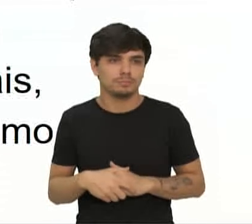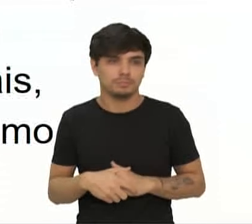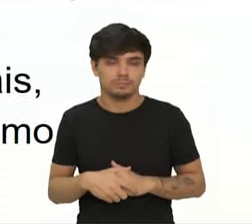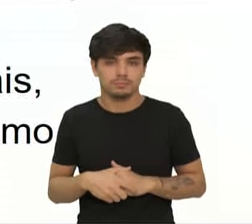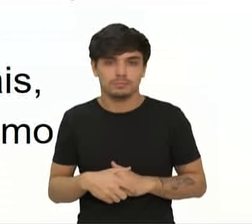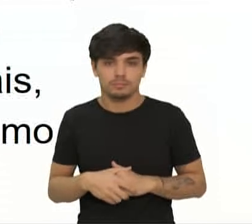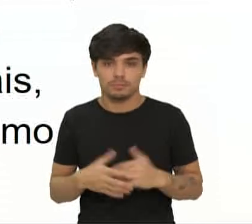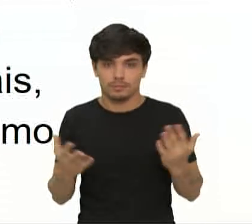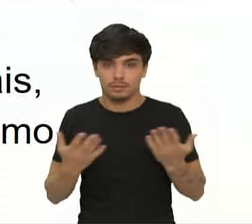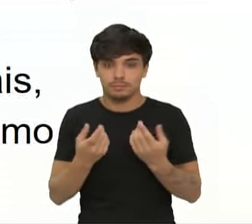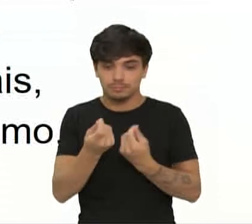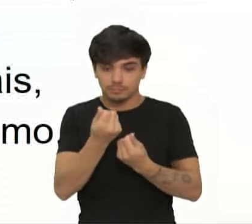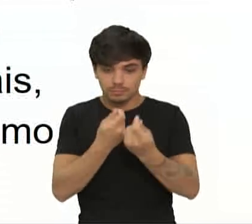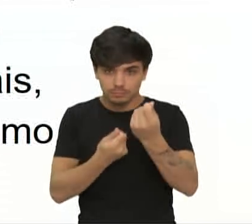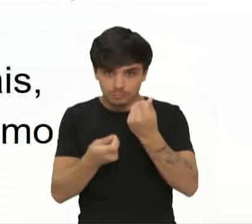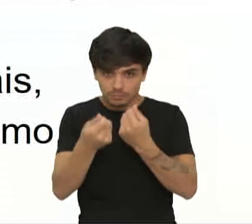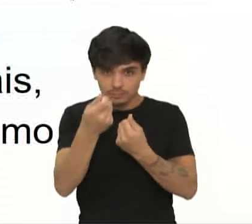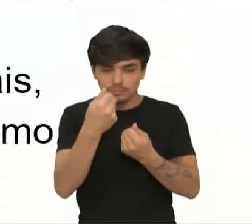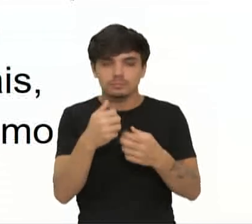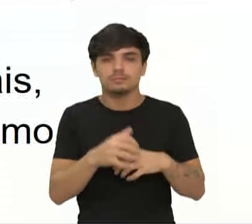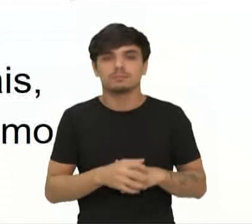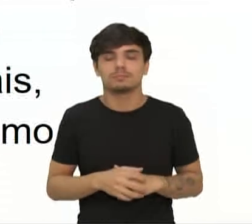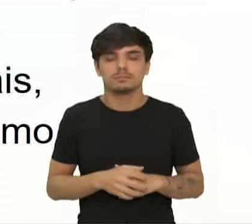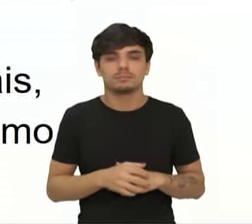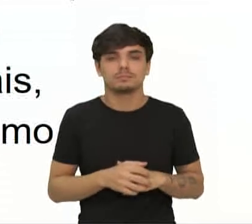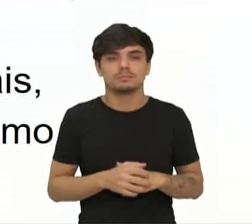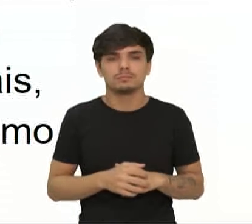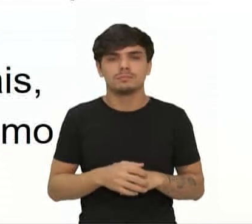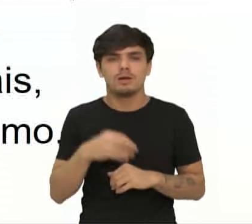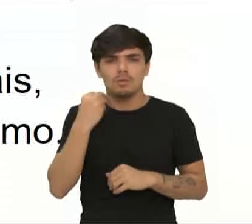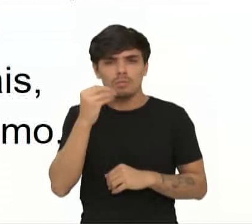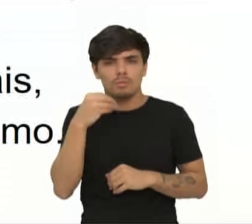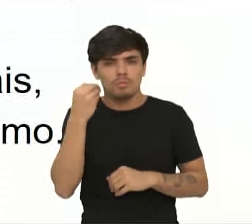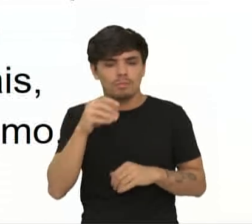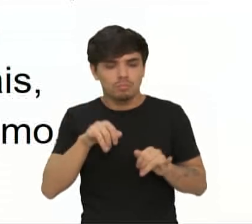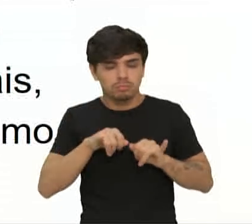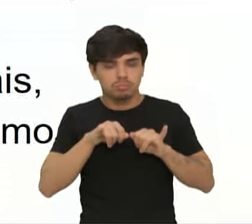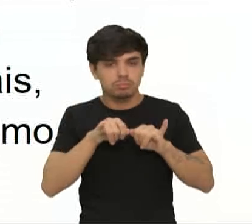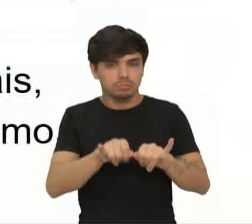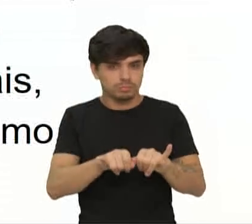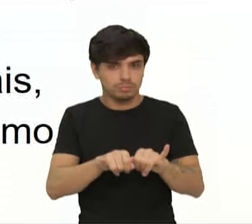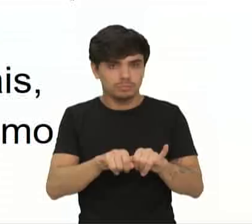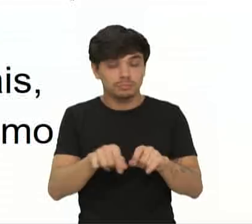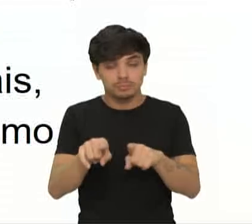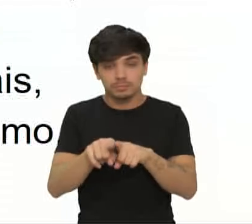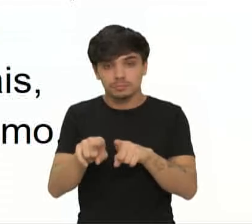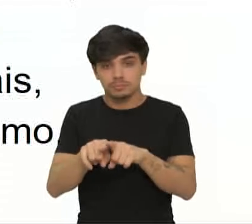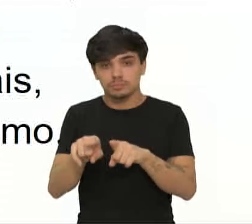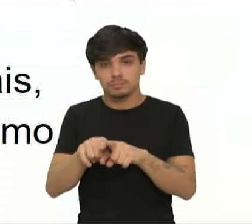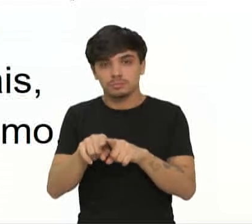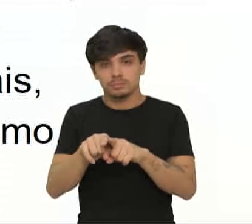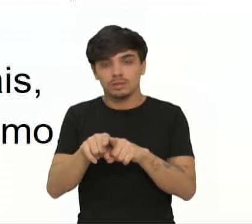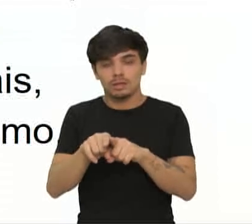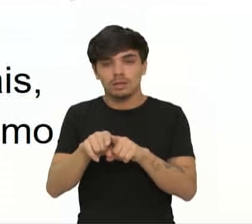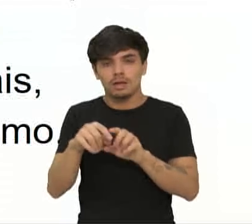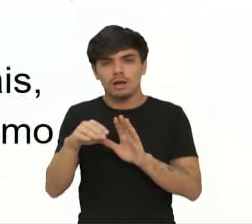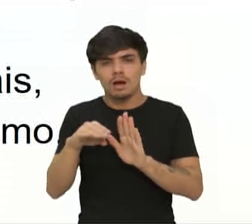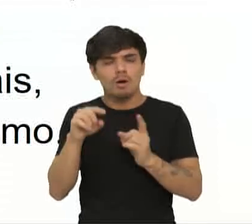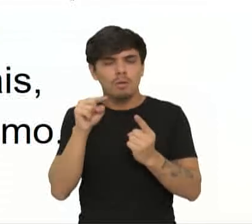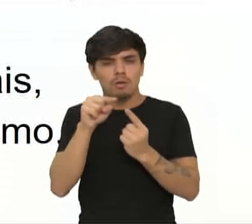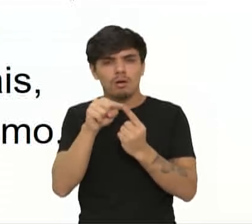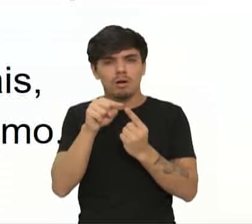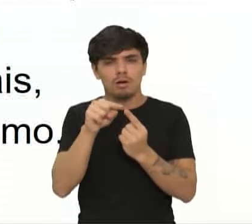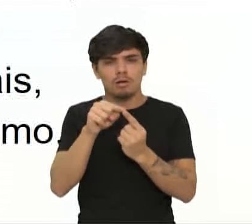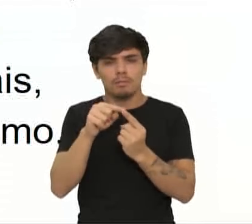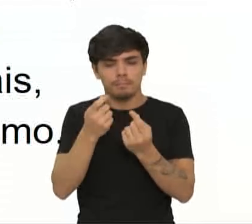Vamos lá. O mercantilismo. As experiências comerciais e os princípios